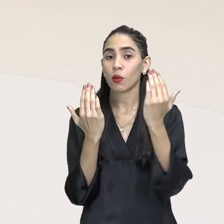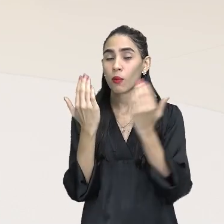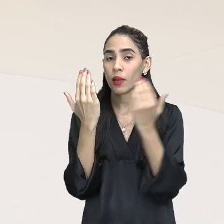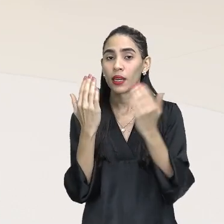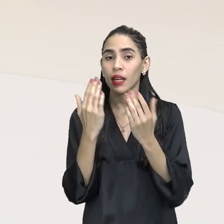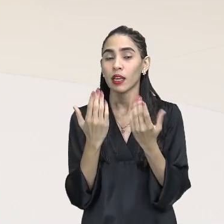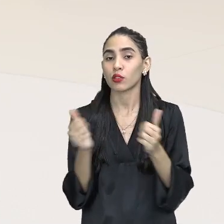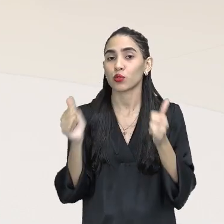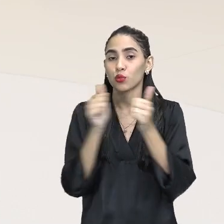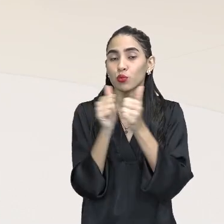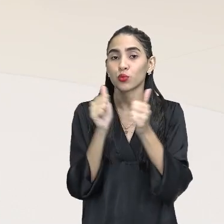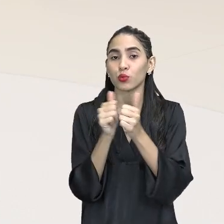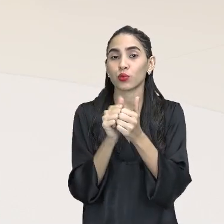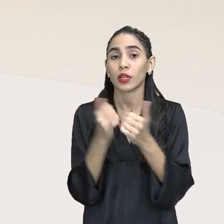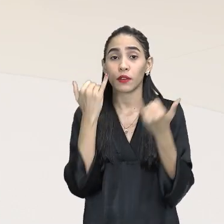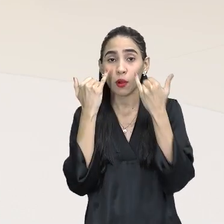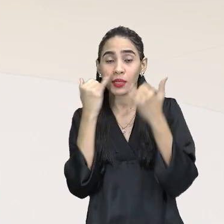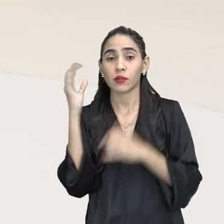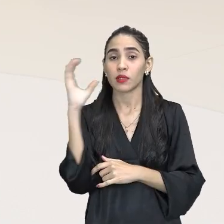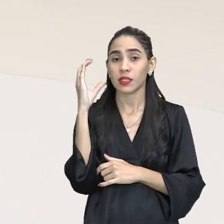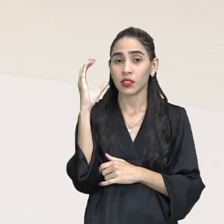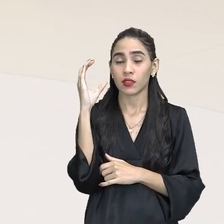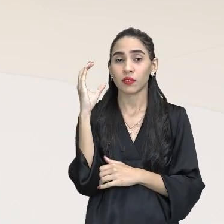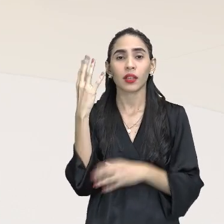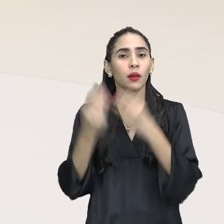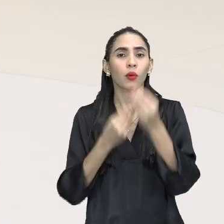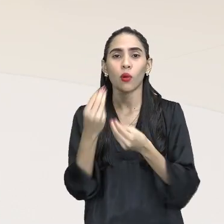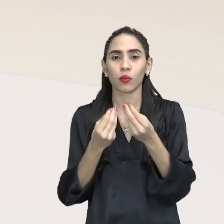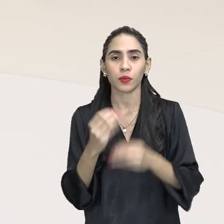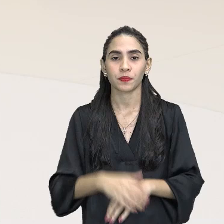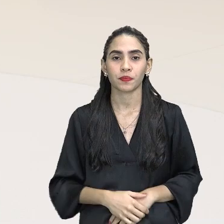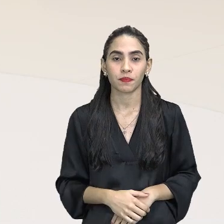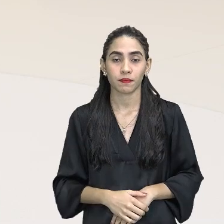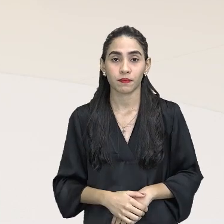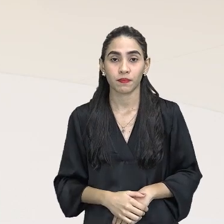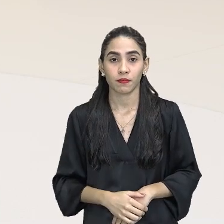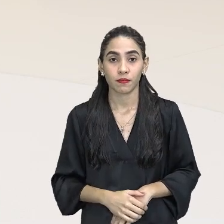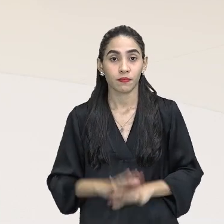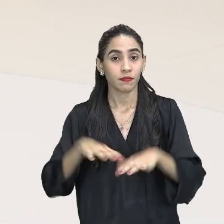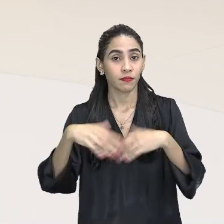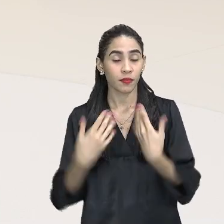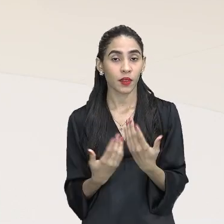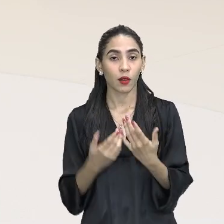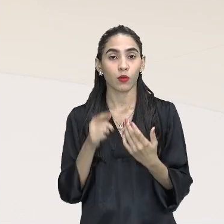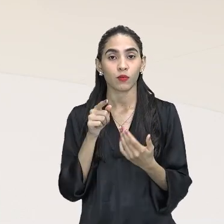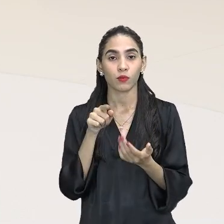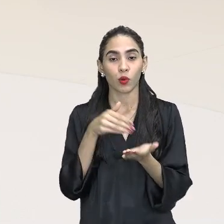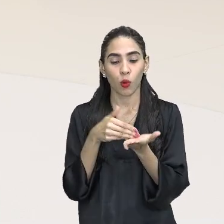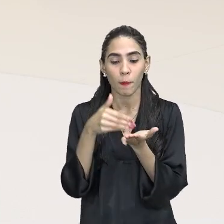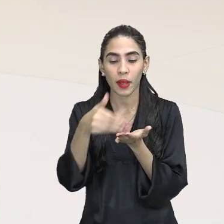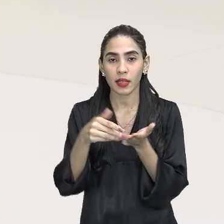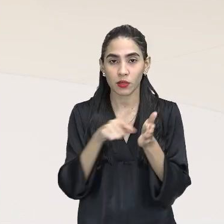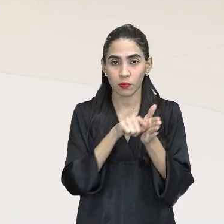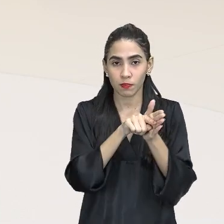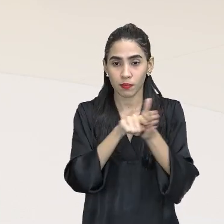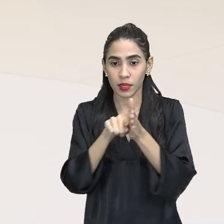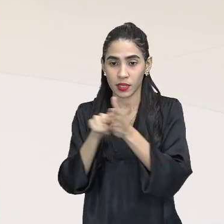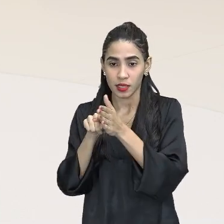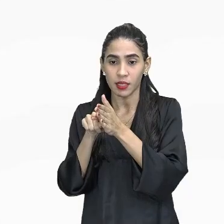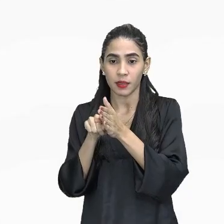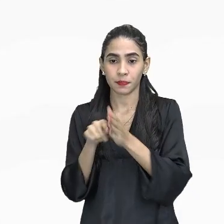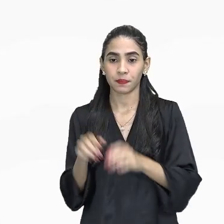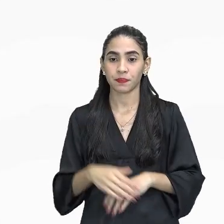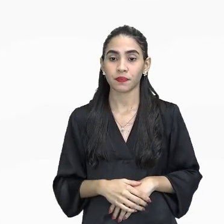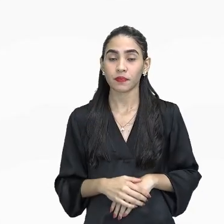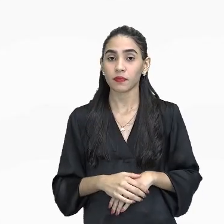não é? Mas como é que a gente vai fazer isso, professora? Então, professora, para fazer o levantamento desses dados, vamos ver aqui na nossa cartela,